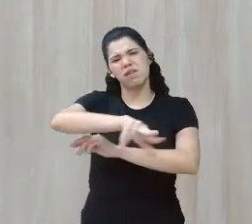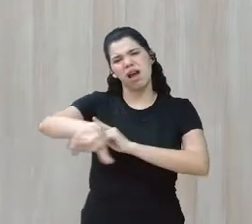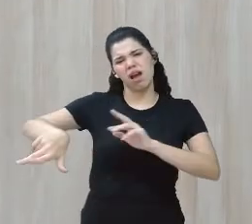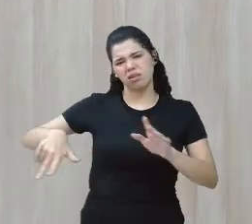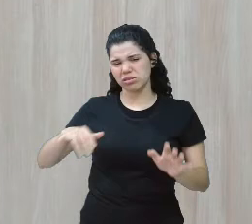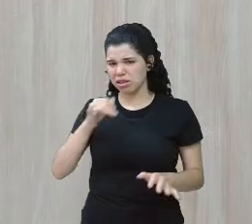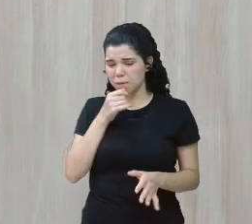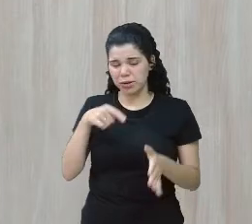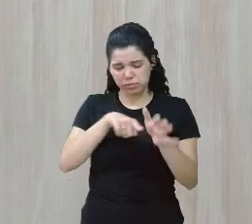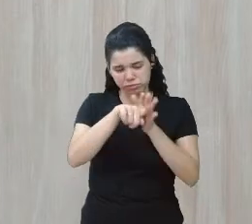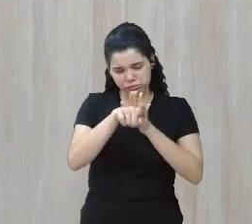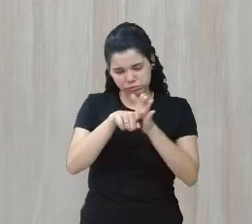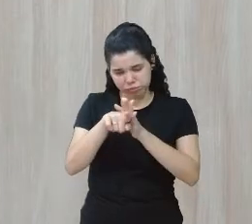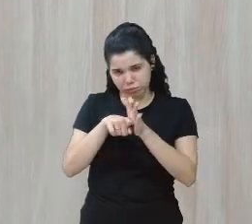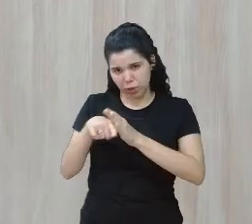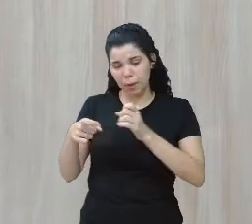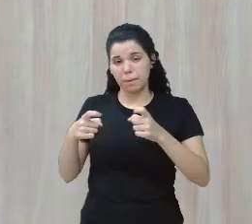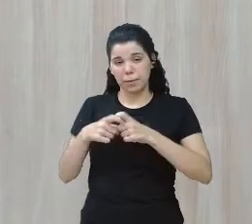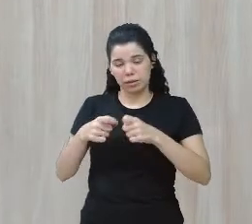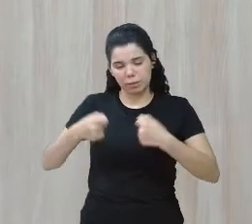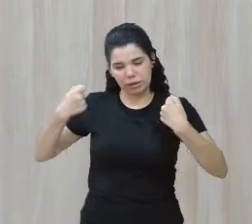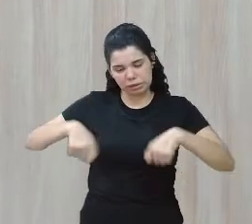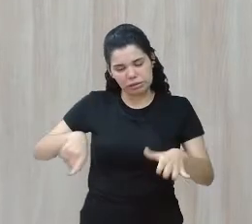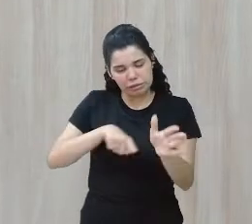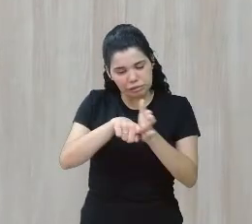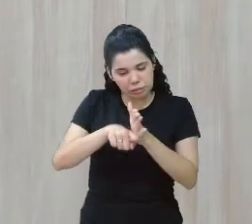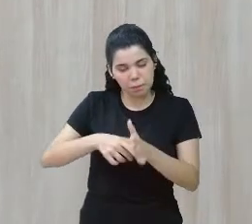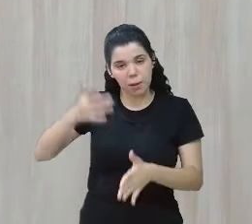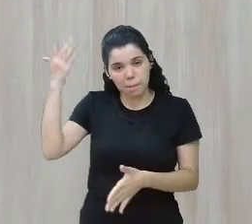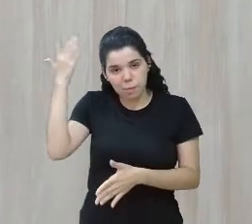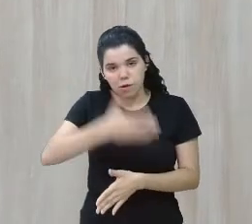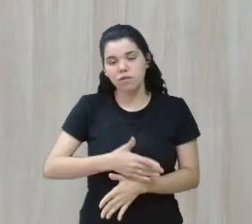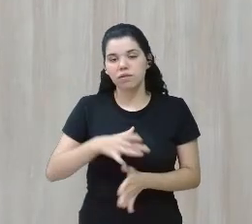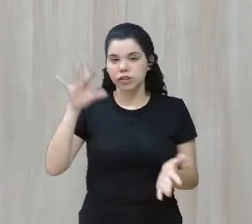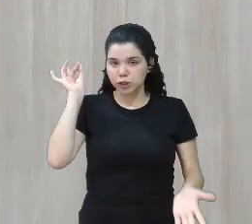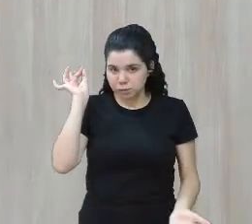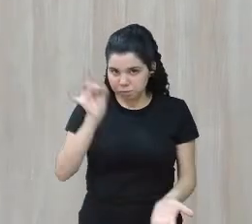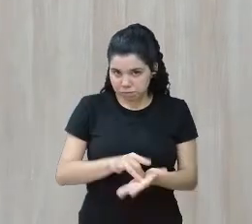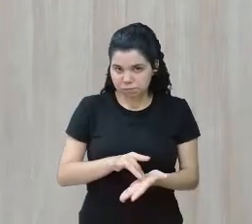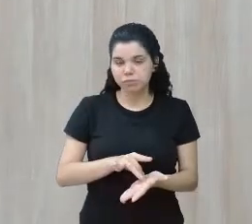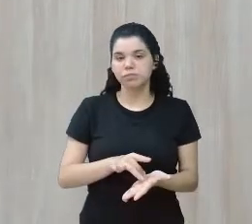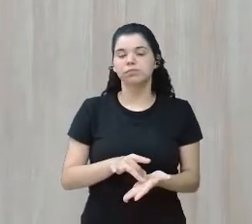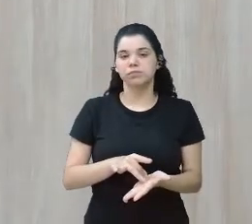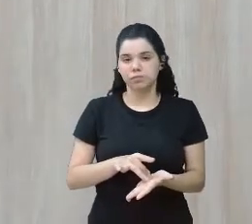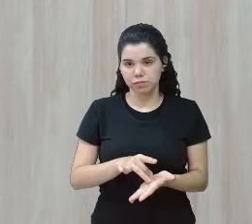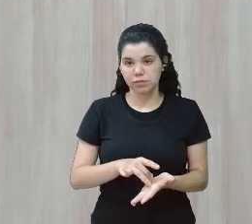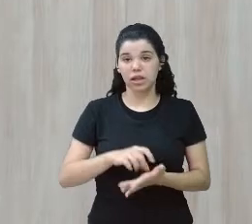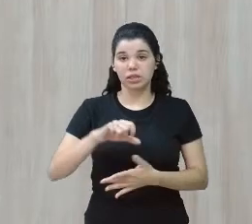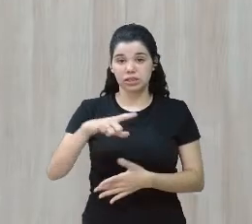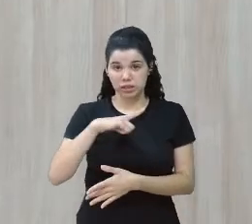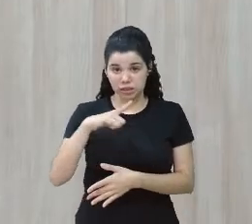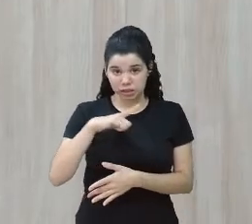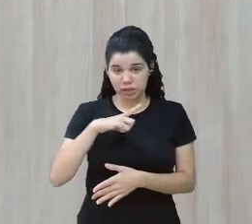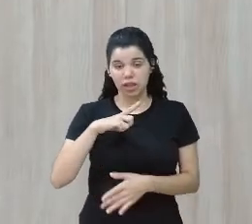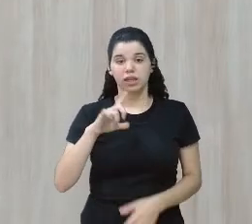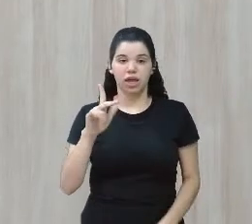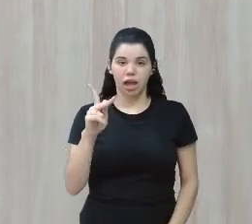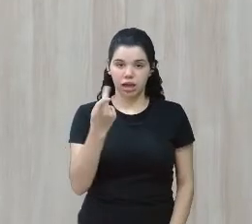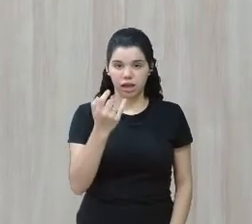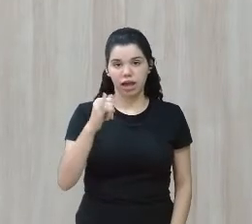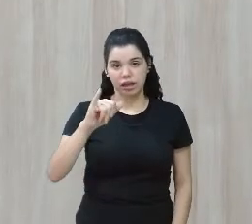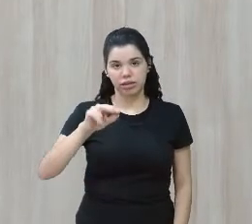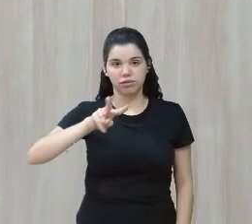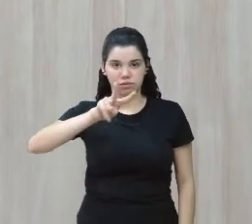investigação muito grande pelo médico para se realmente confirmar e dizer, e o laboratório confirmar e afirmar que